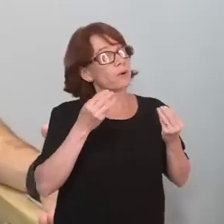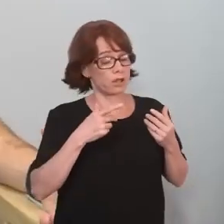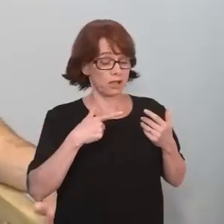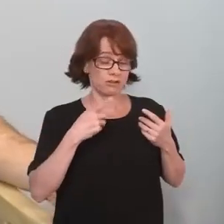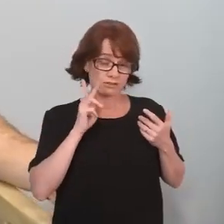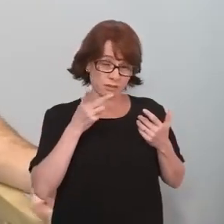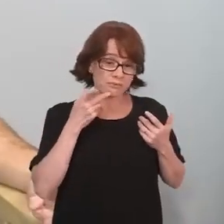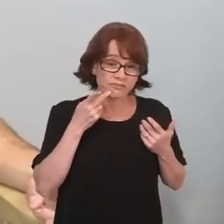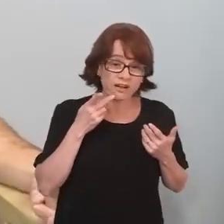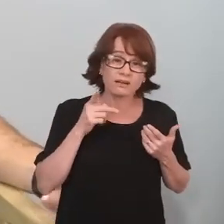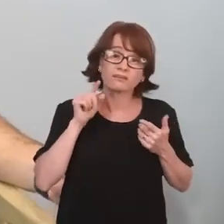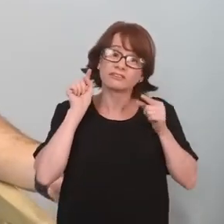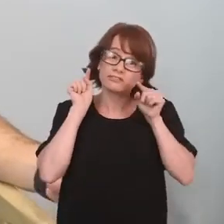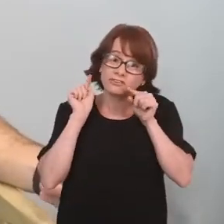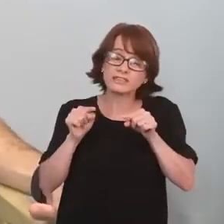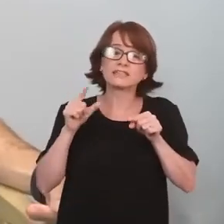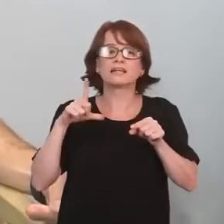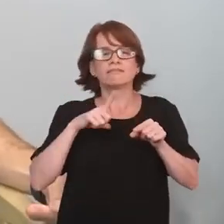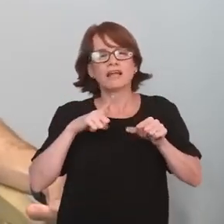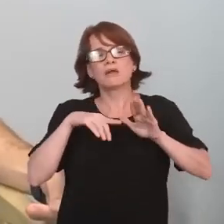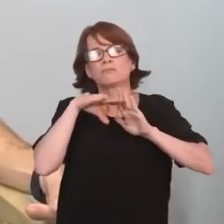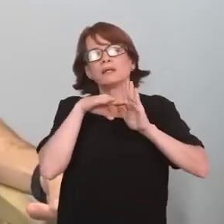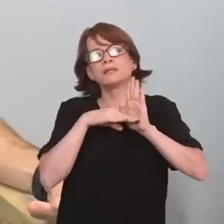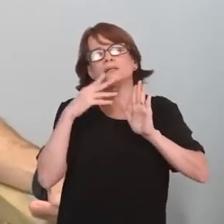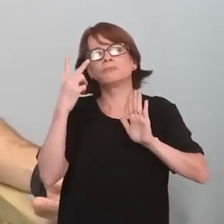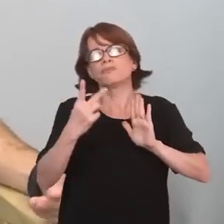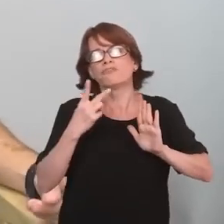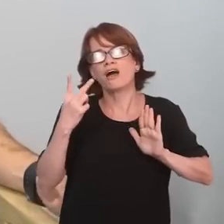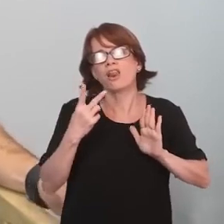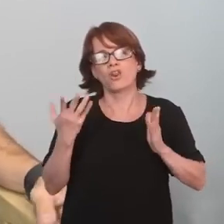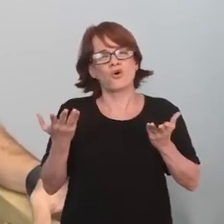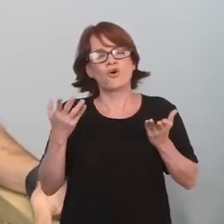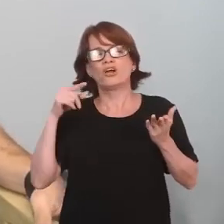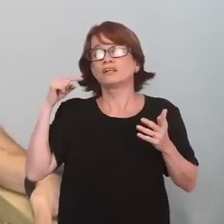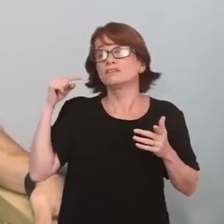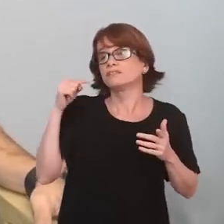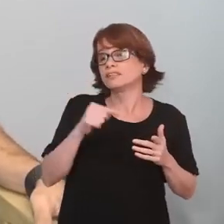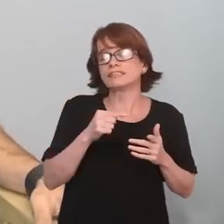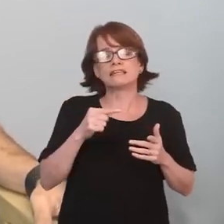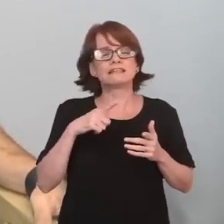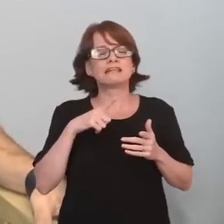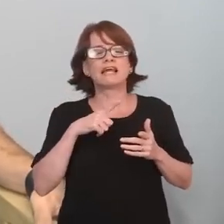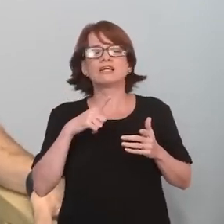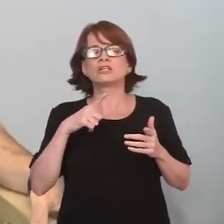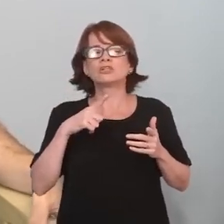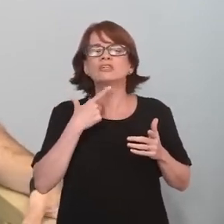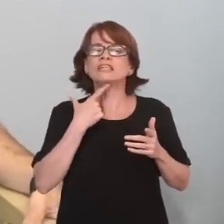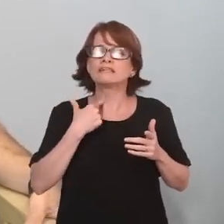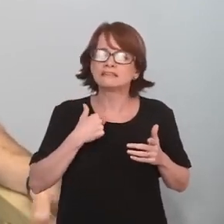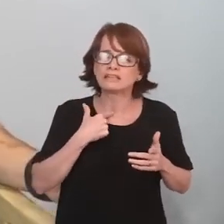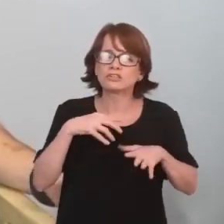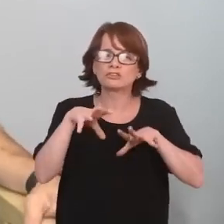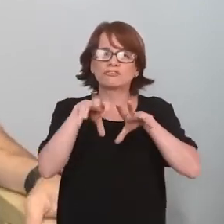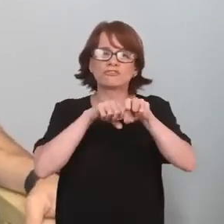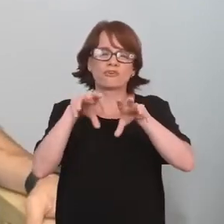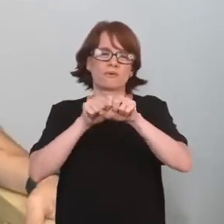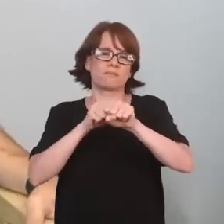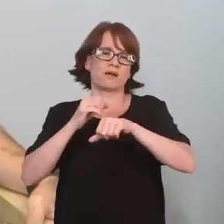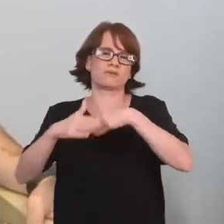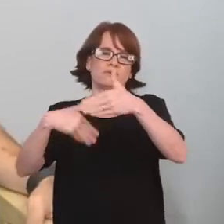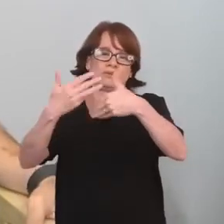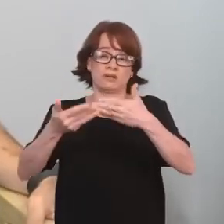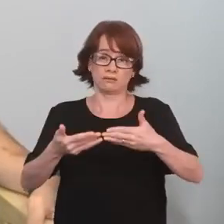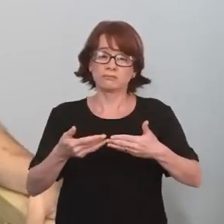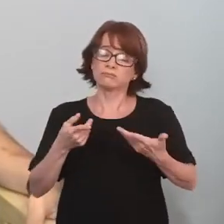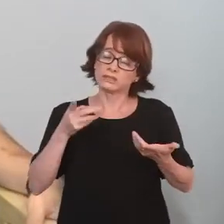mesma pessoa, defende os mesmos princípios, os mesmos valores e que você tem esse desejo de formar sucessores. Isso é muito legal. O